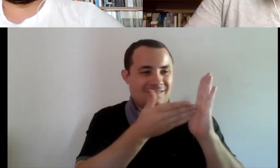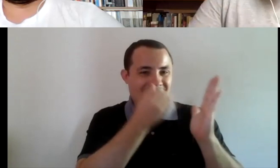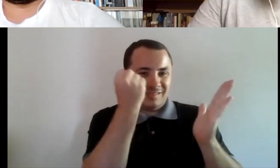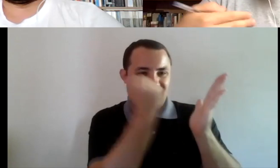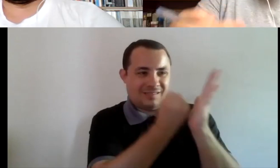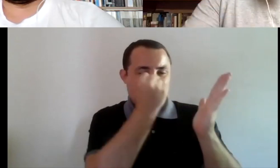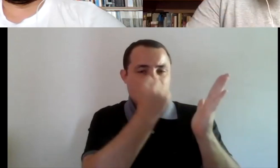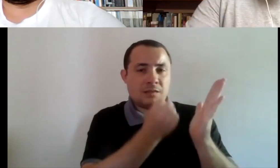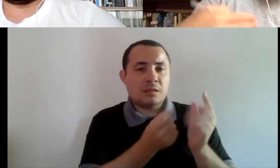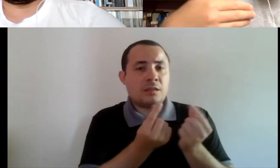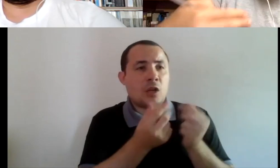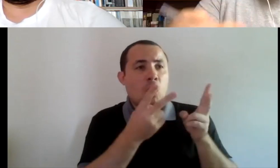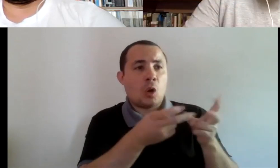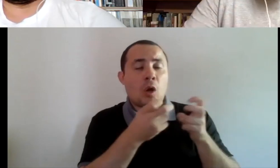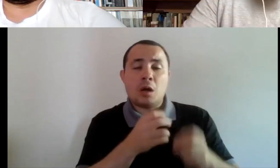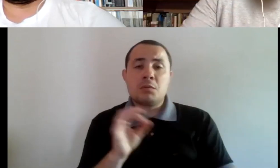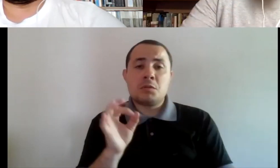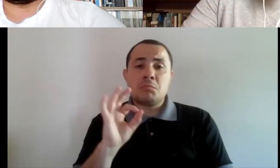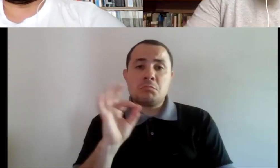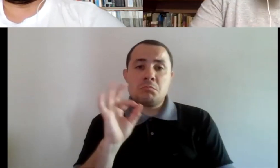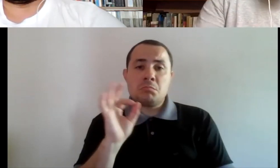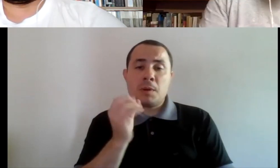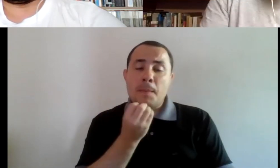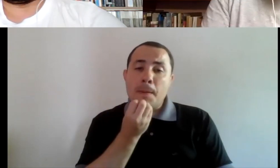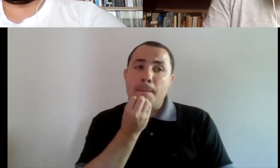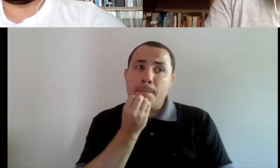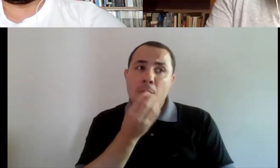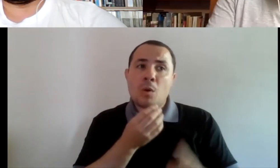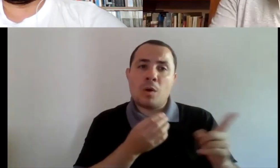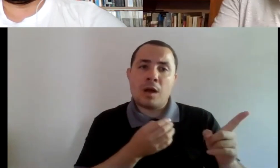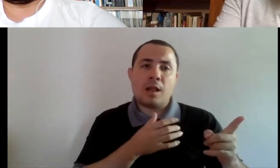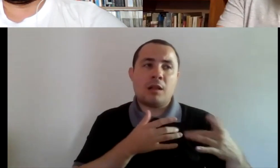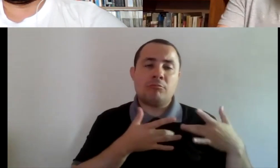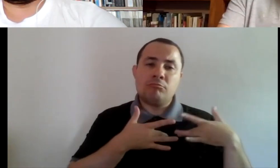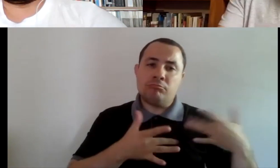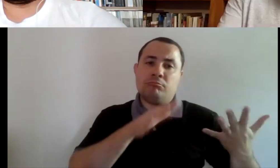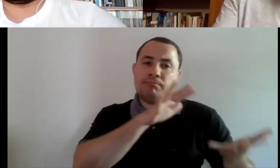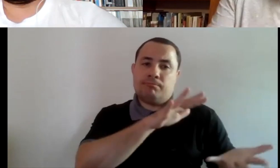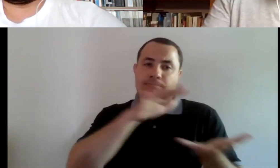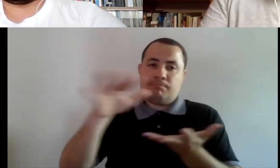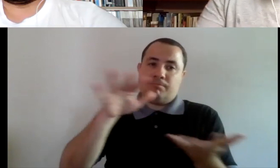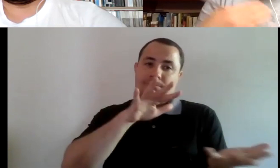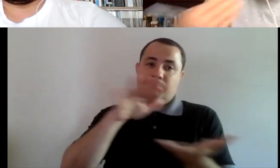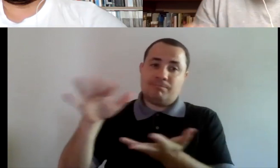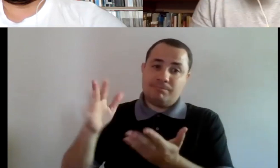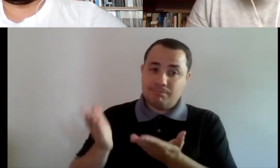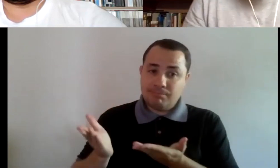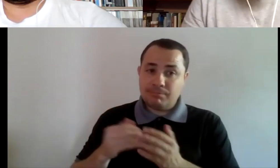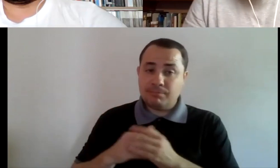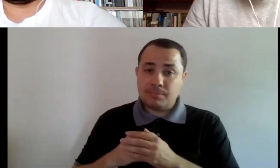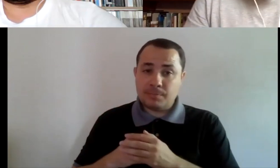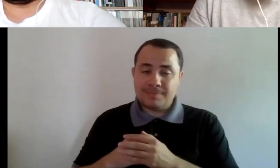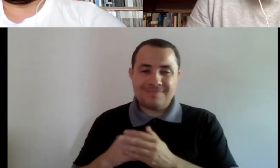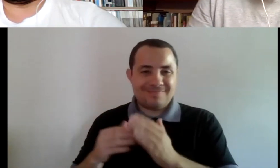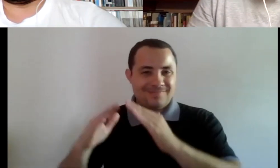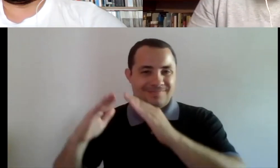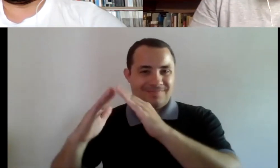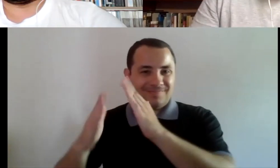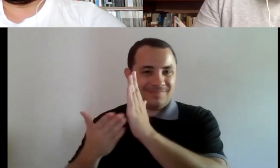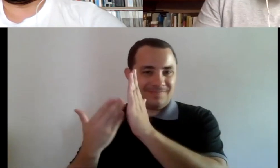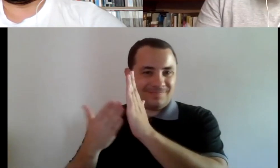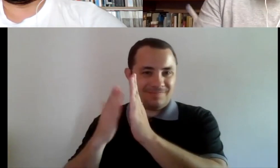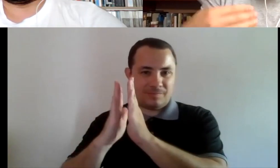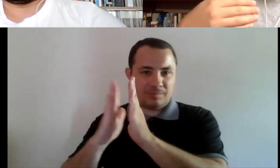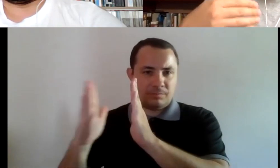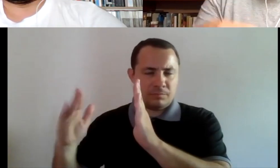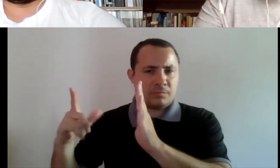mas é fortemente recomendado que ela doe livros para o acervo da biblioteca, né? Então, a biblioteca tem um acervo grande, né,